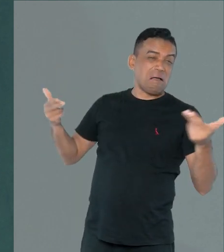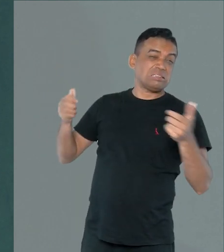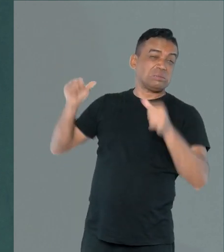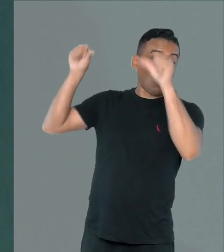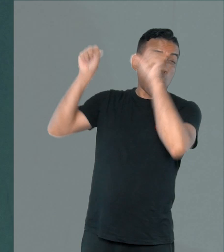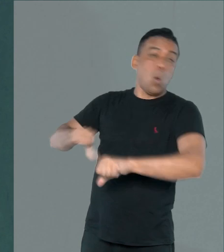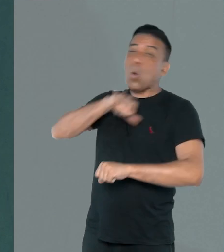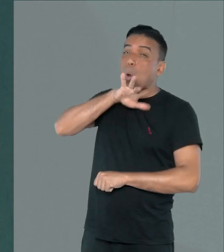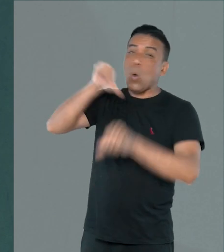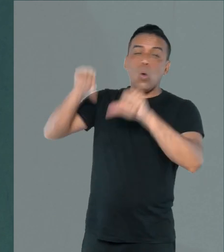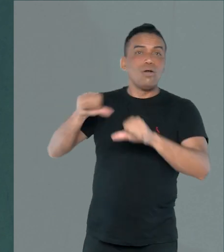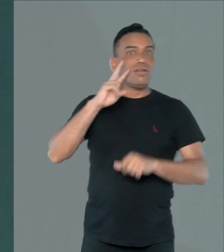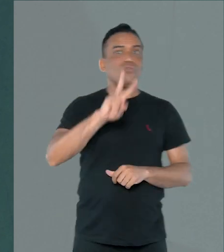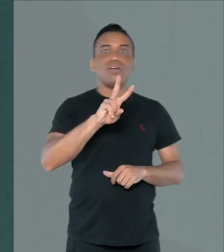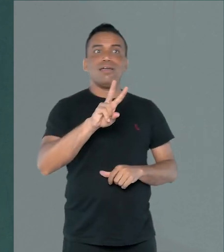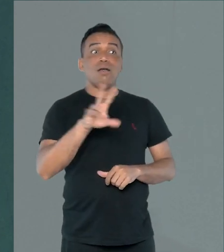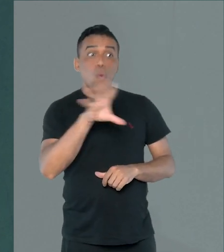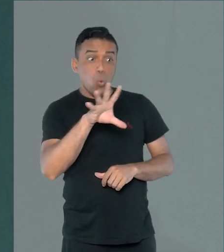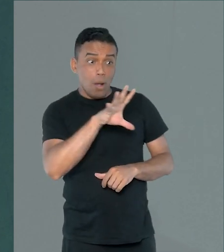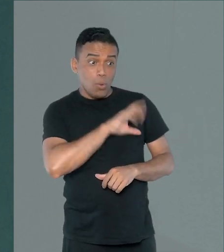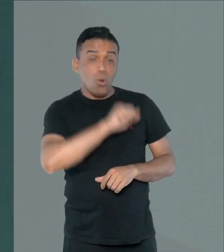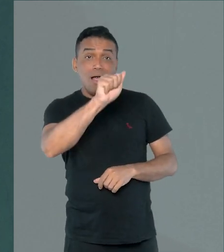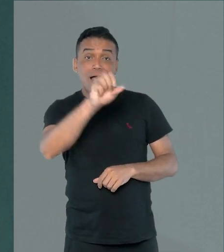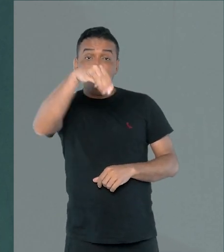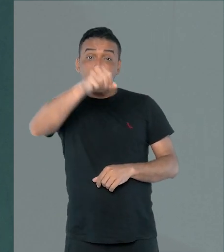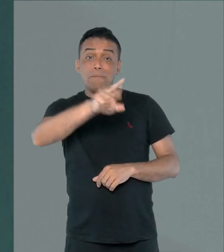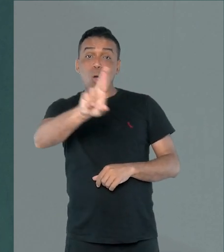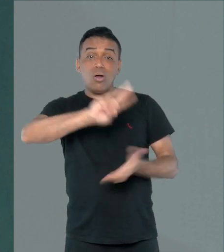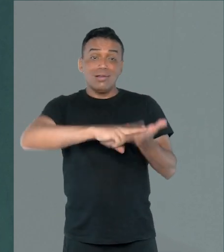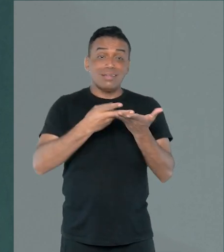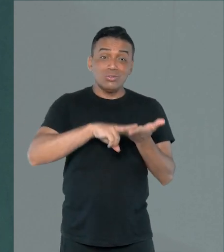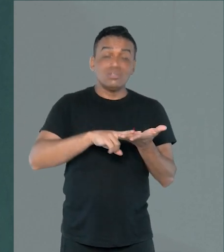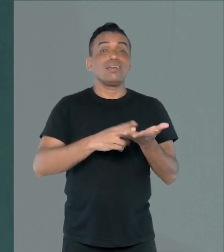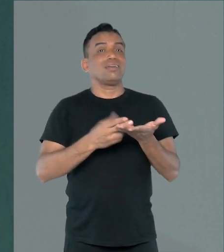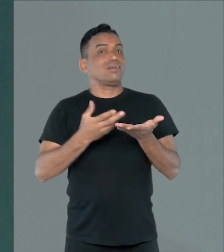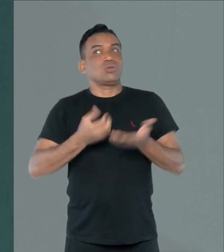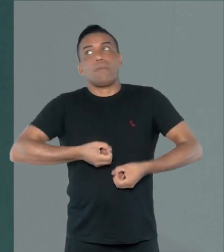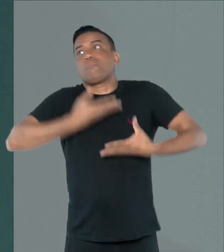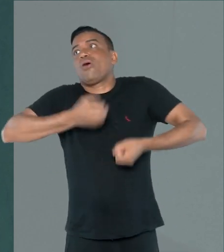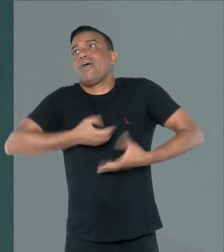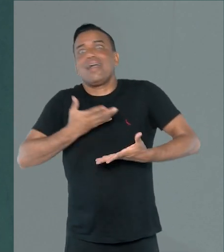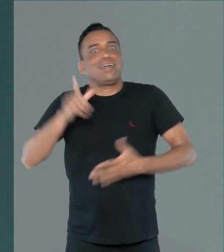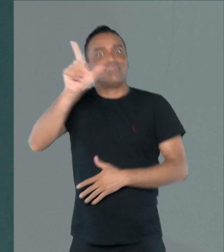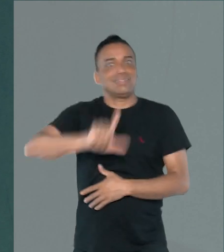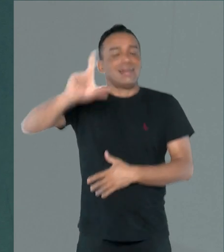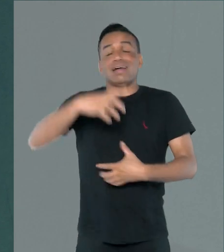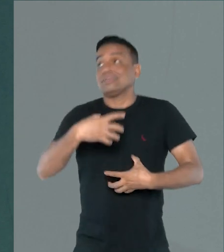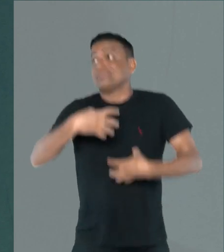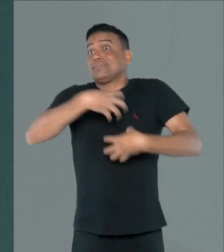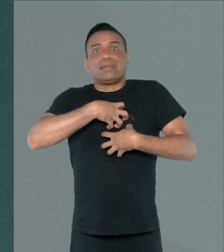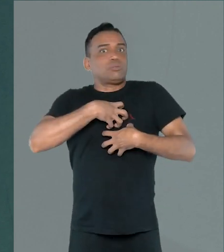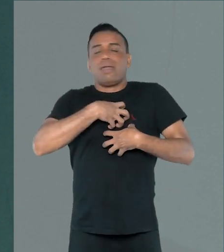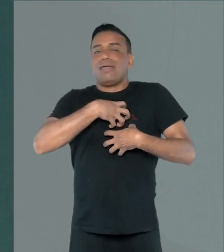dá conta de que o amor pode ser traduzido de forma poética, literária, no sentimento espiritual, que foi o que